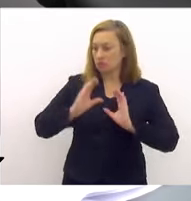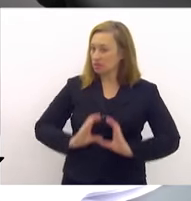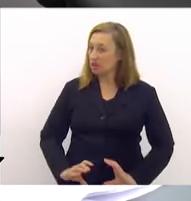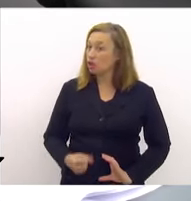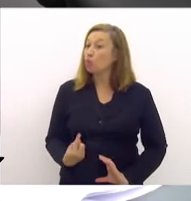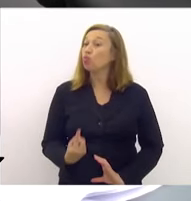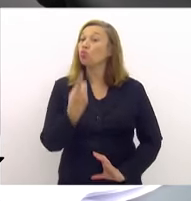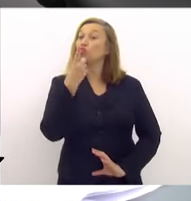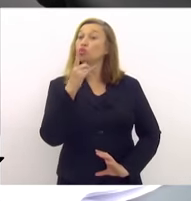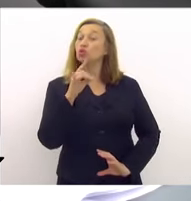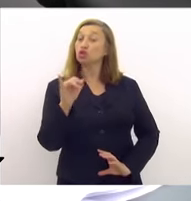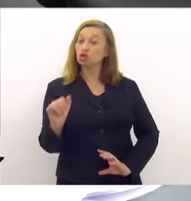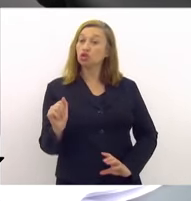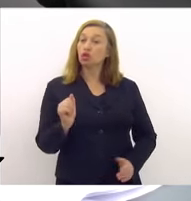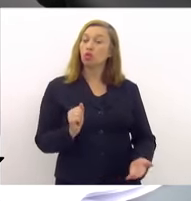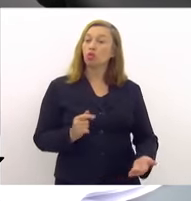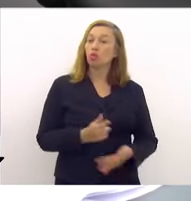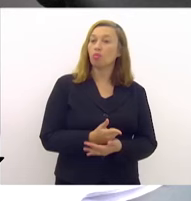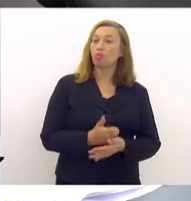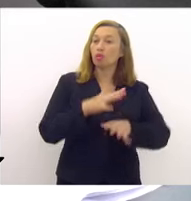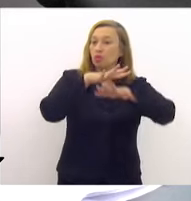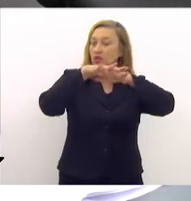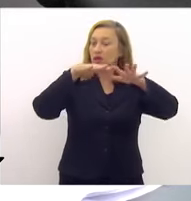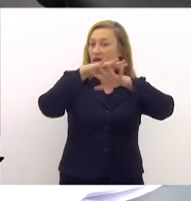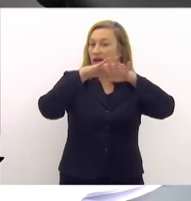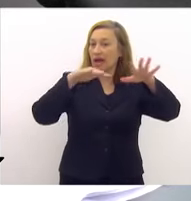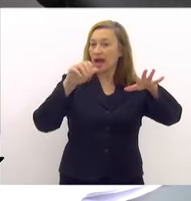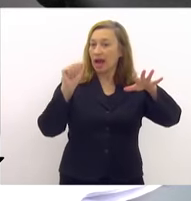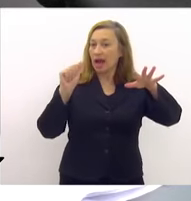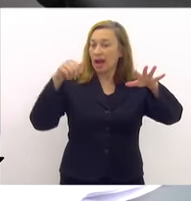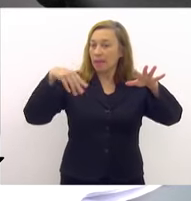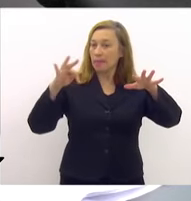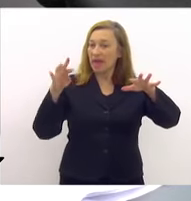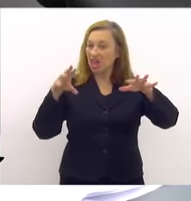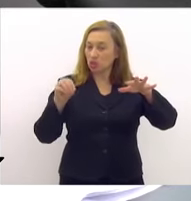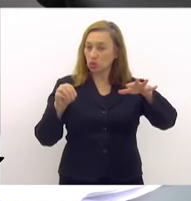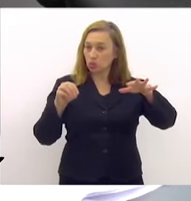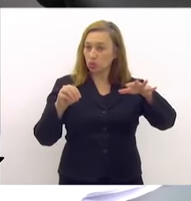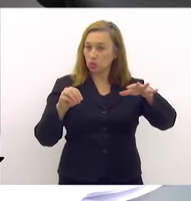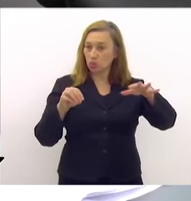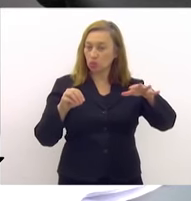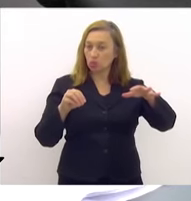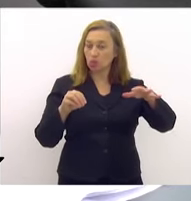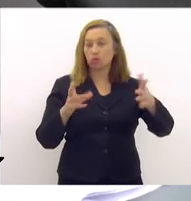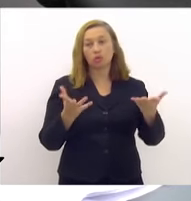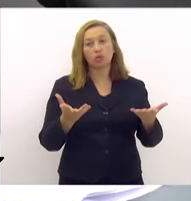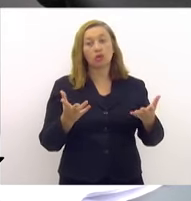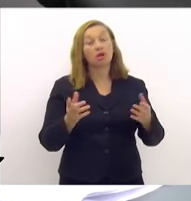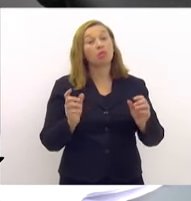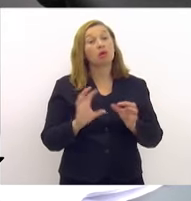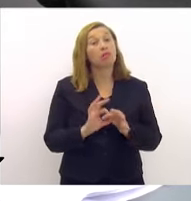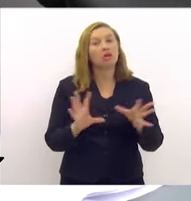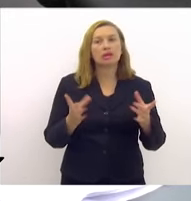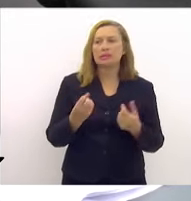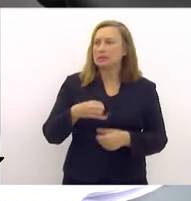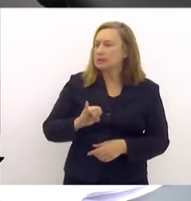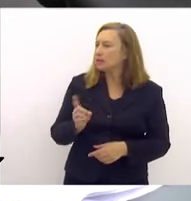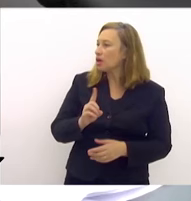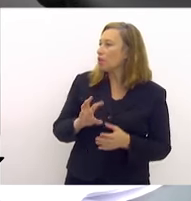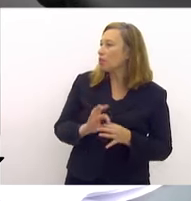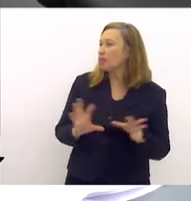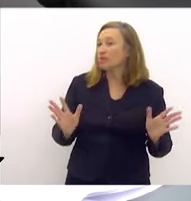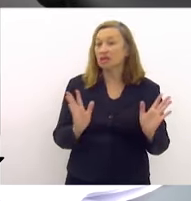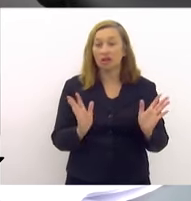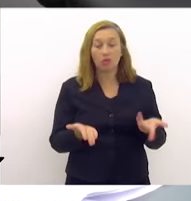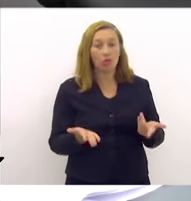dia comprou um telhado de amianto e lá instalou, é porque era permitido. Se não permite mais